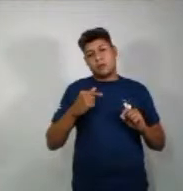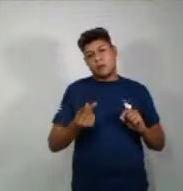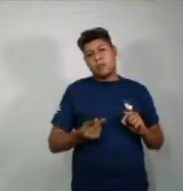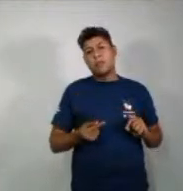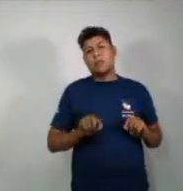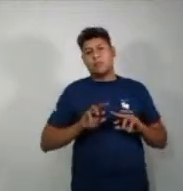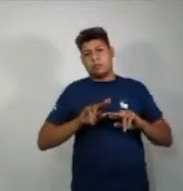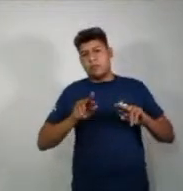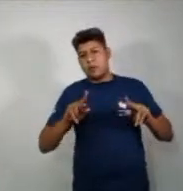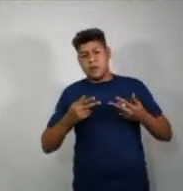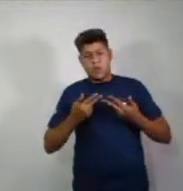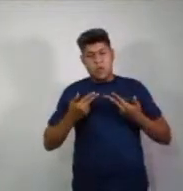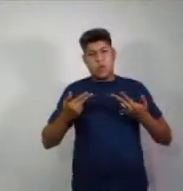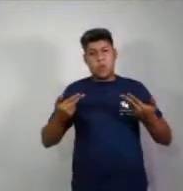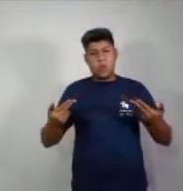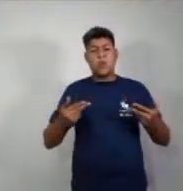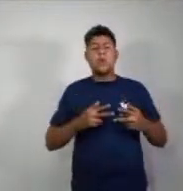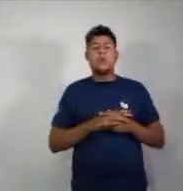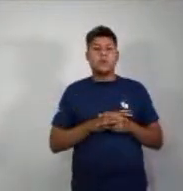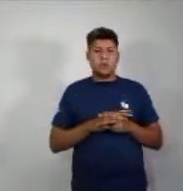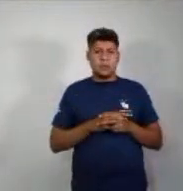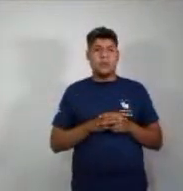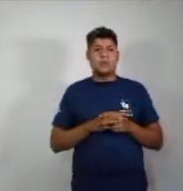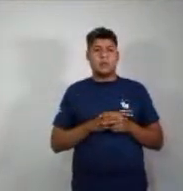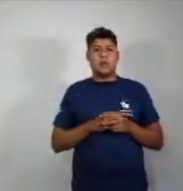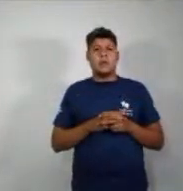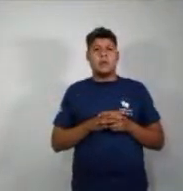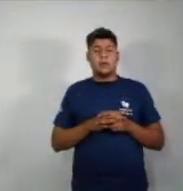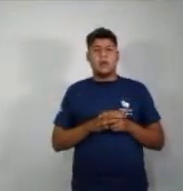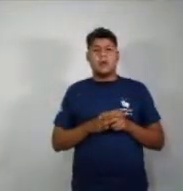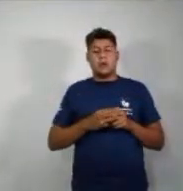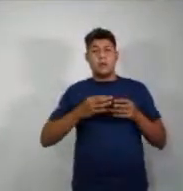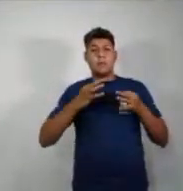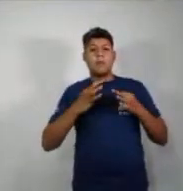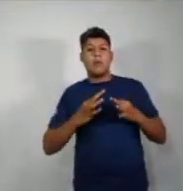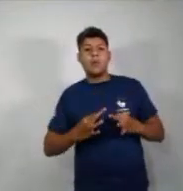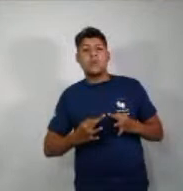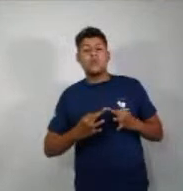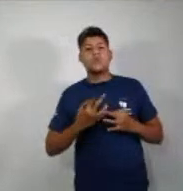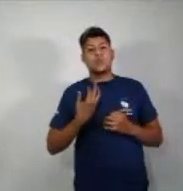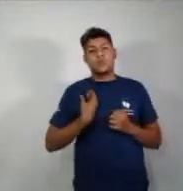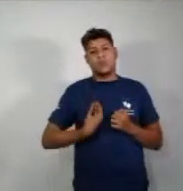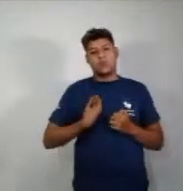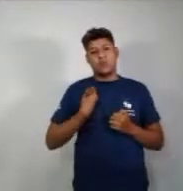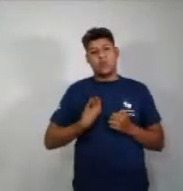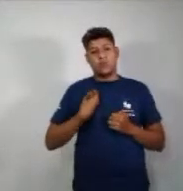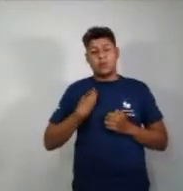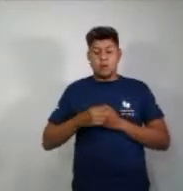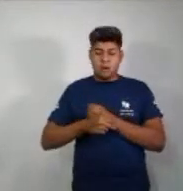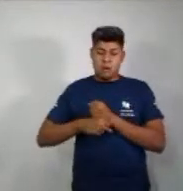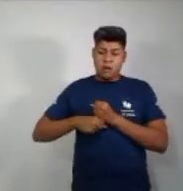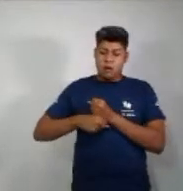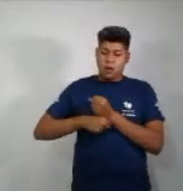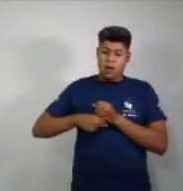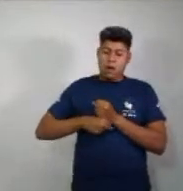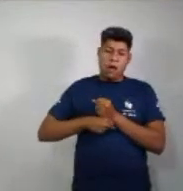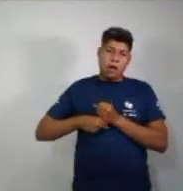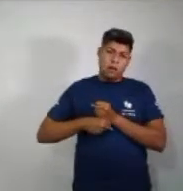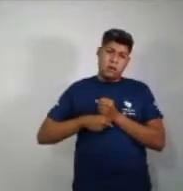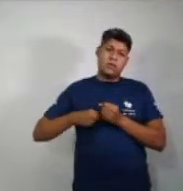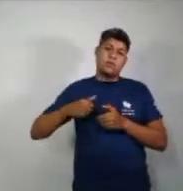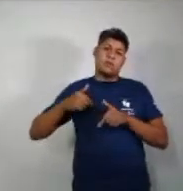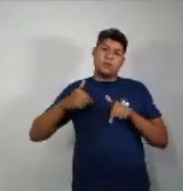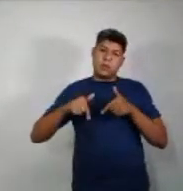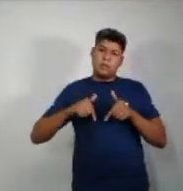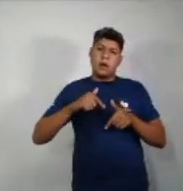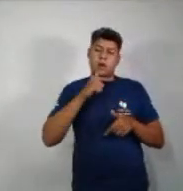tantos episódios e de costuras daqui e ali, de anos de trabalho, ele consegue chegar,